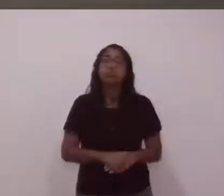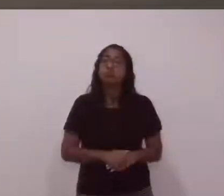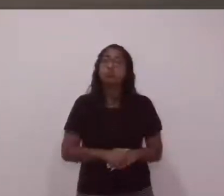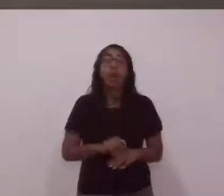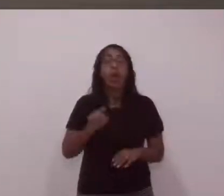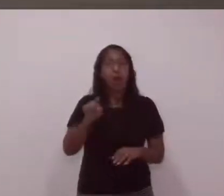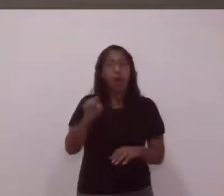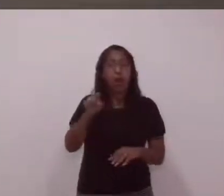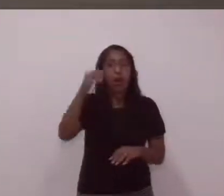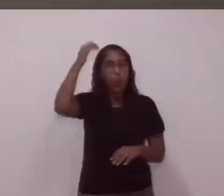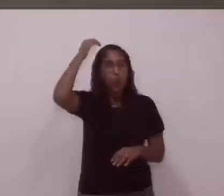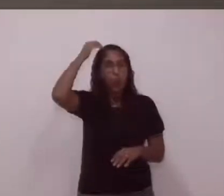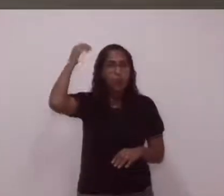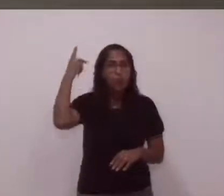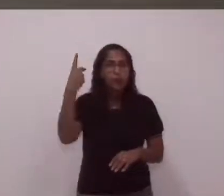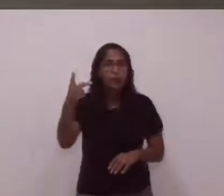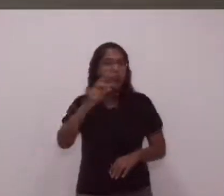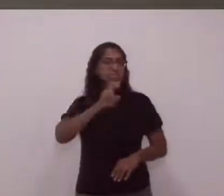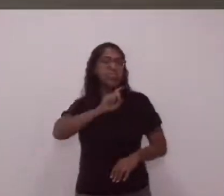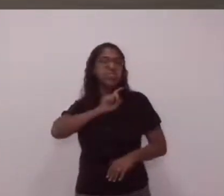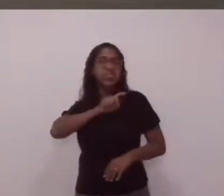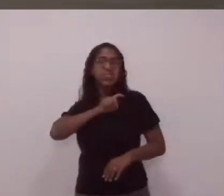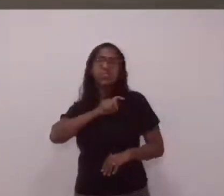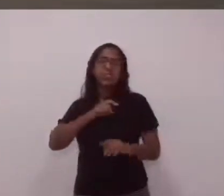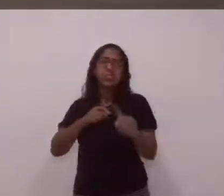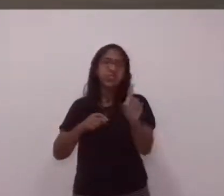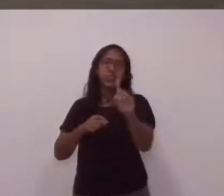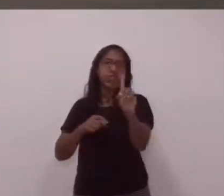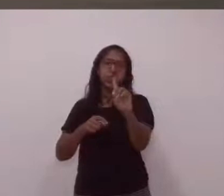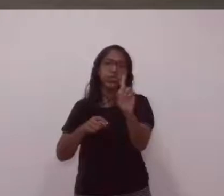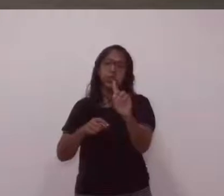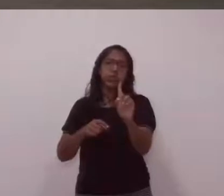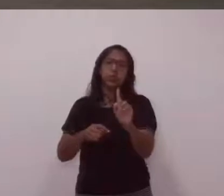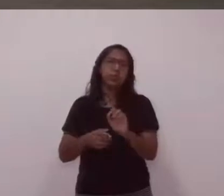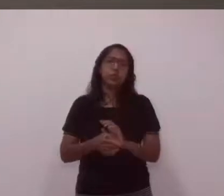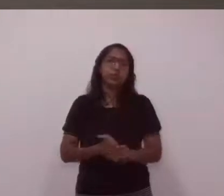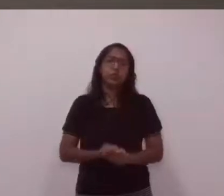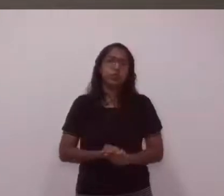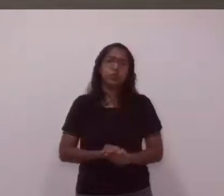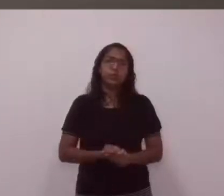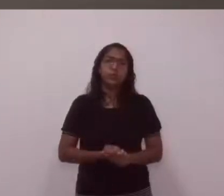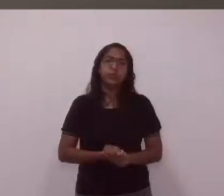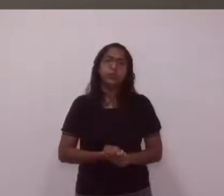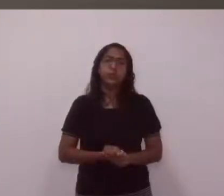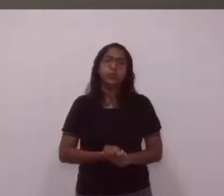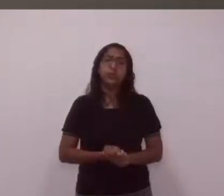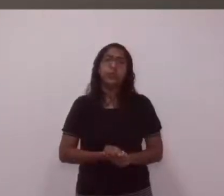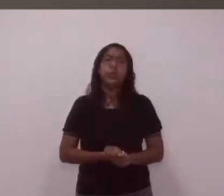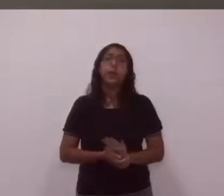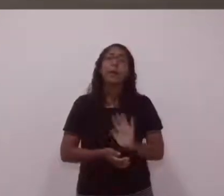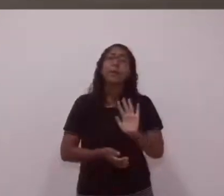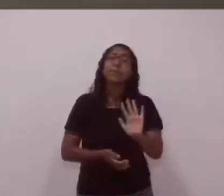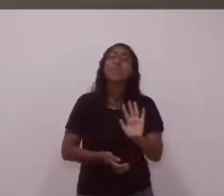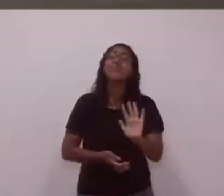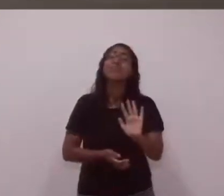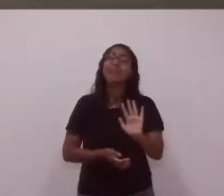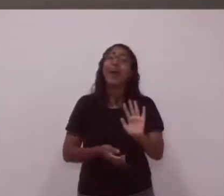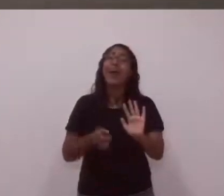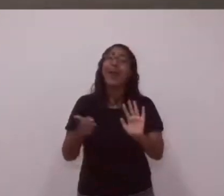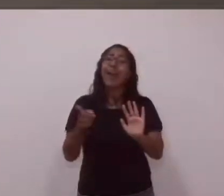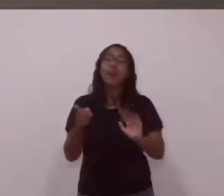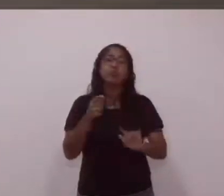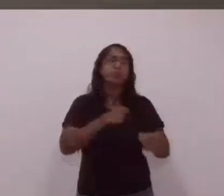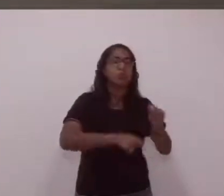culposo em nenhum momento ali eu vi também nenhuma intenção promíscua etc etc mas é muito clara a